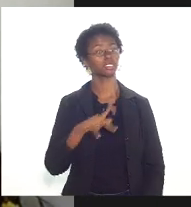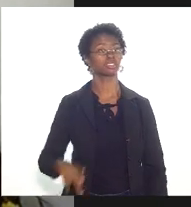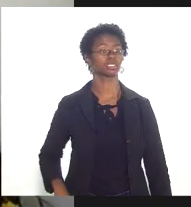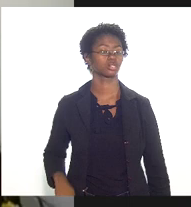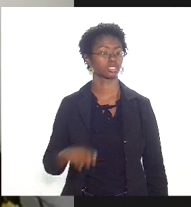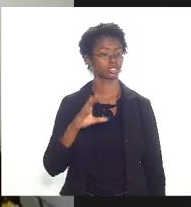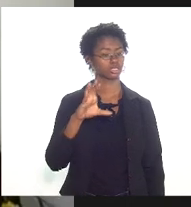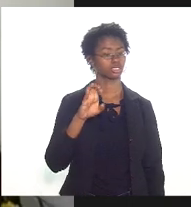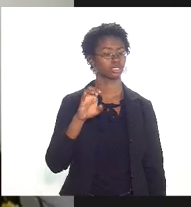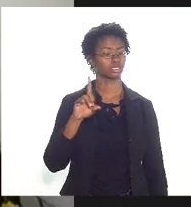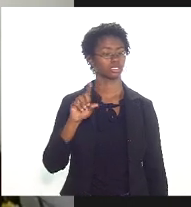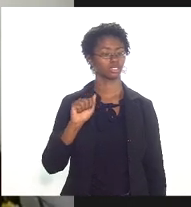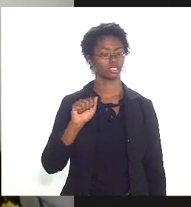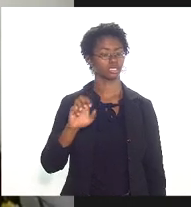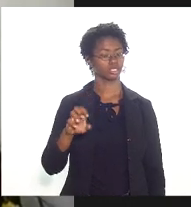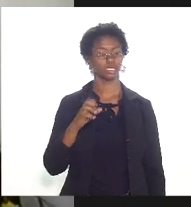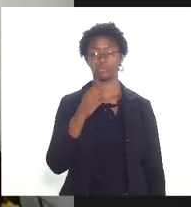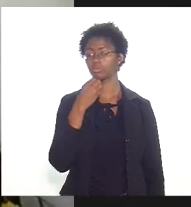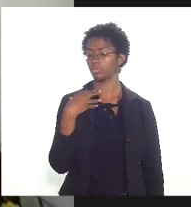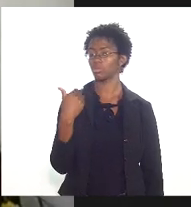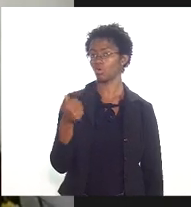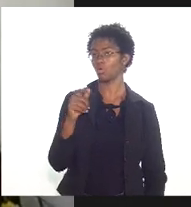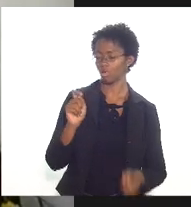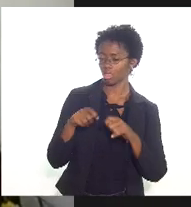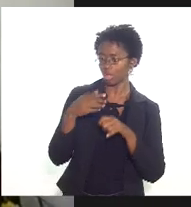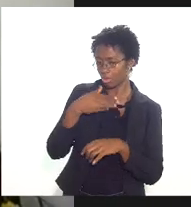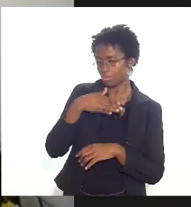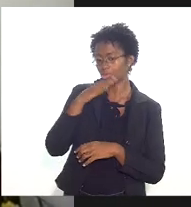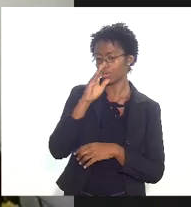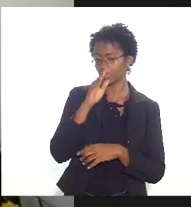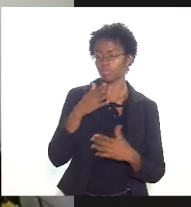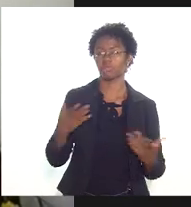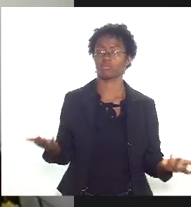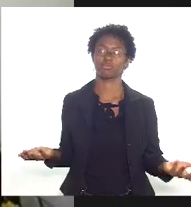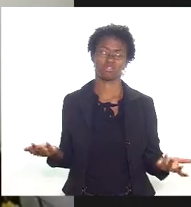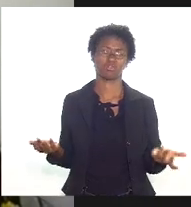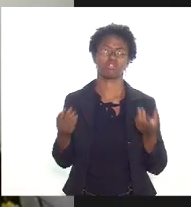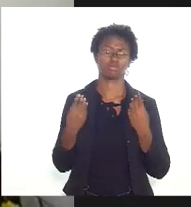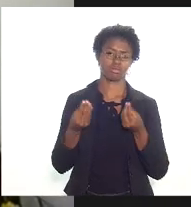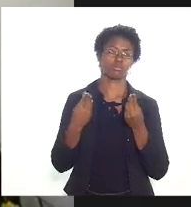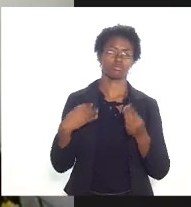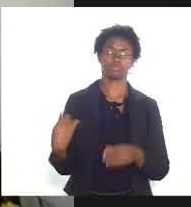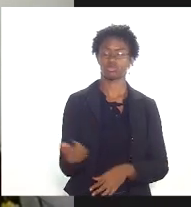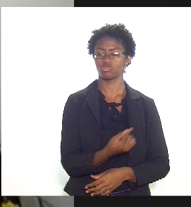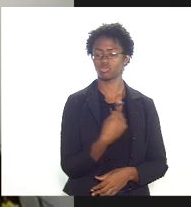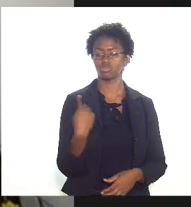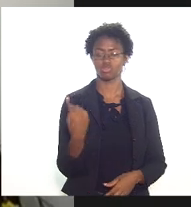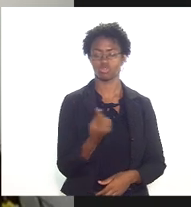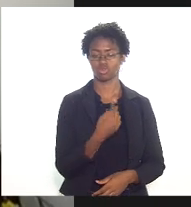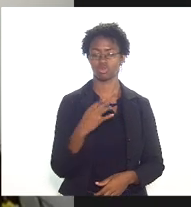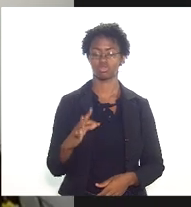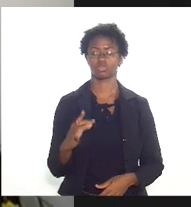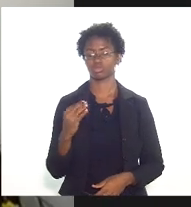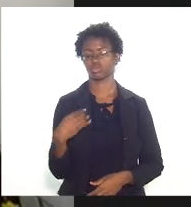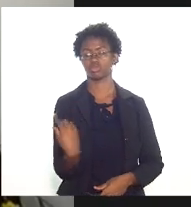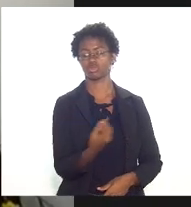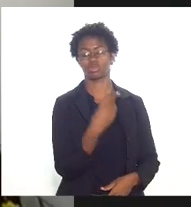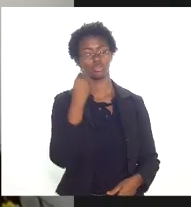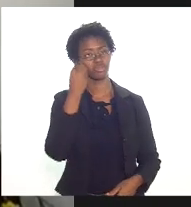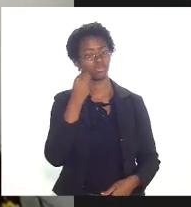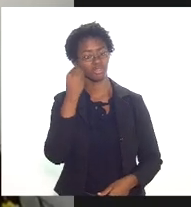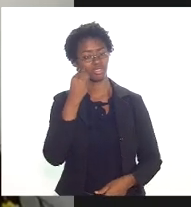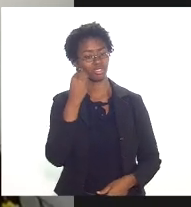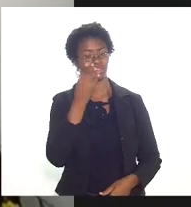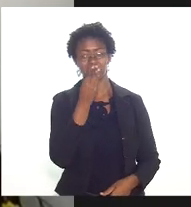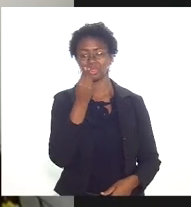que é uma água voltar é potável ainda é quando todos nós é experimentando e